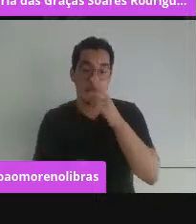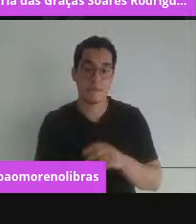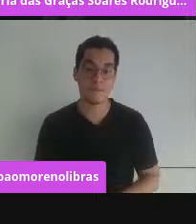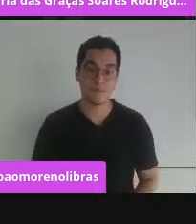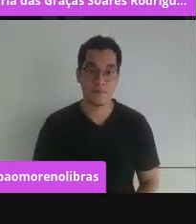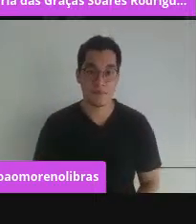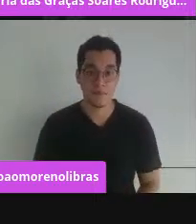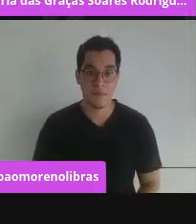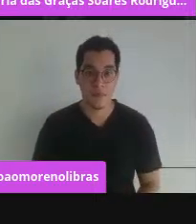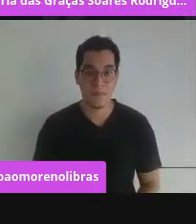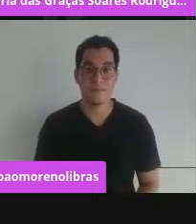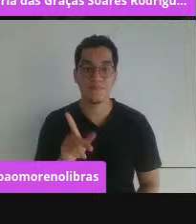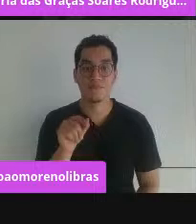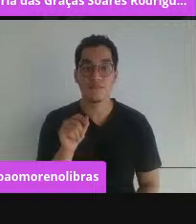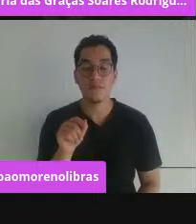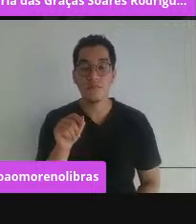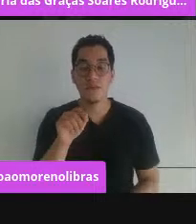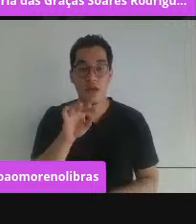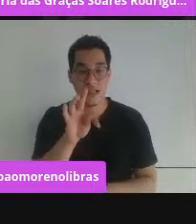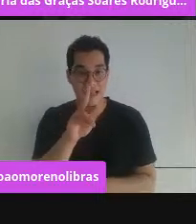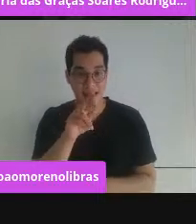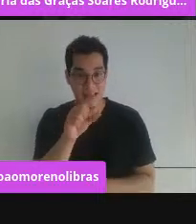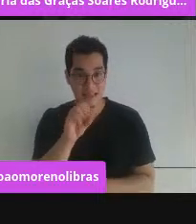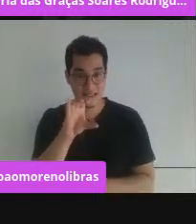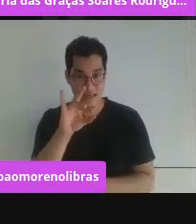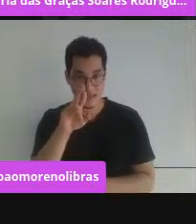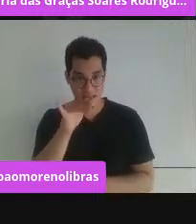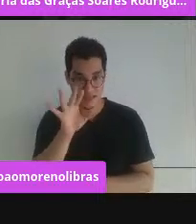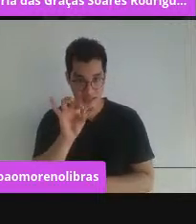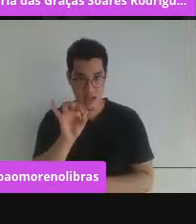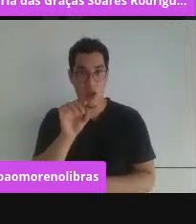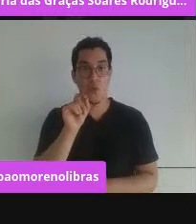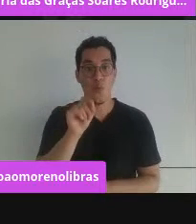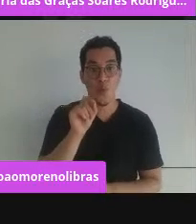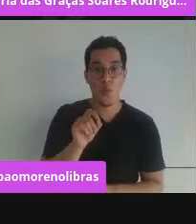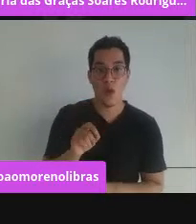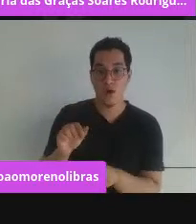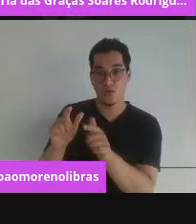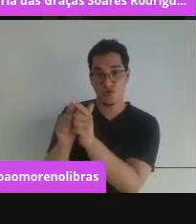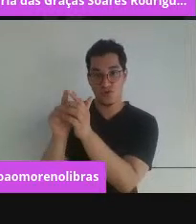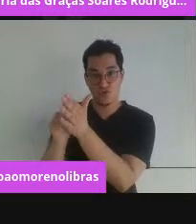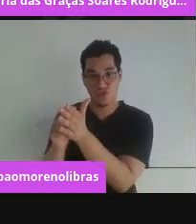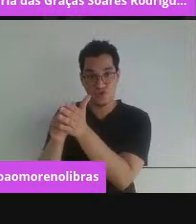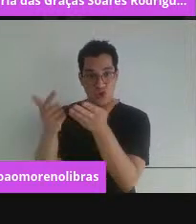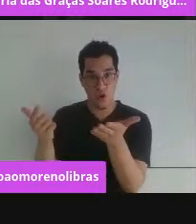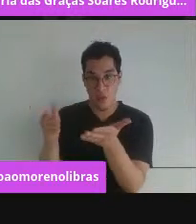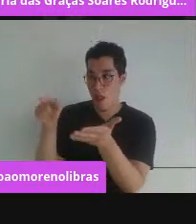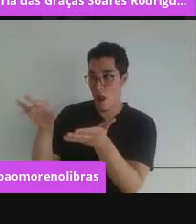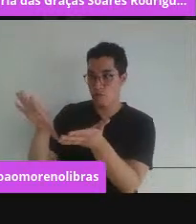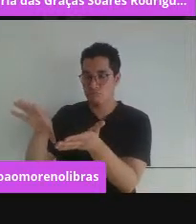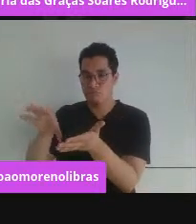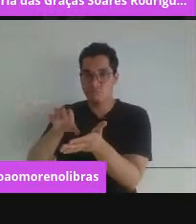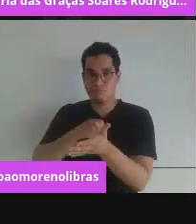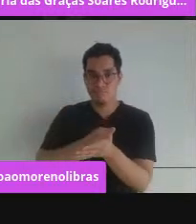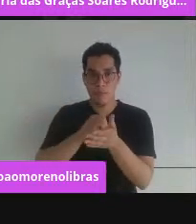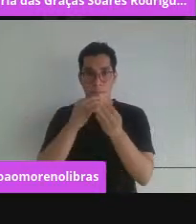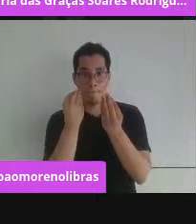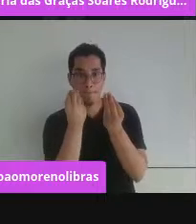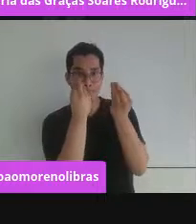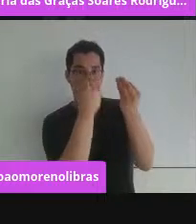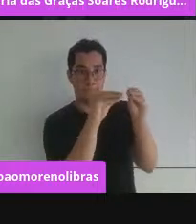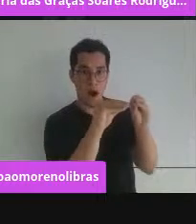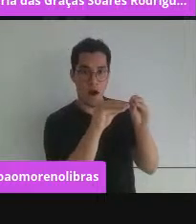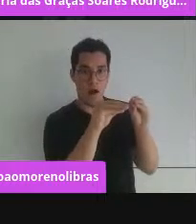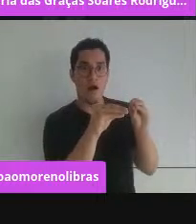uma transcrição do jornal. Eu copiei do jornal, tirei lá o fragmento, está disponível lá. Certo?